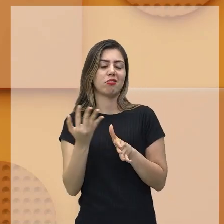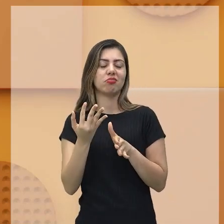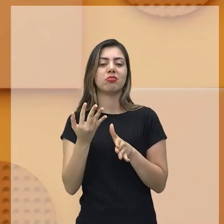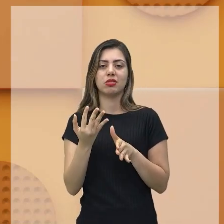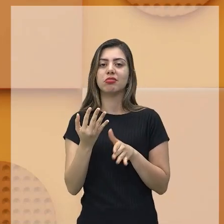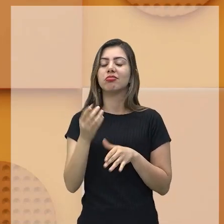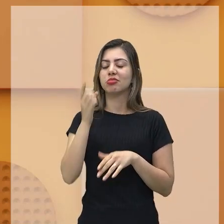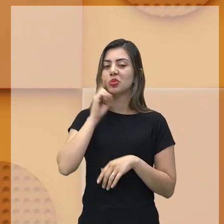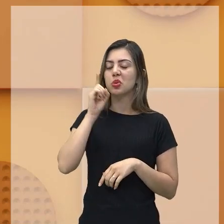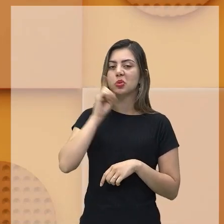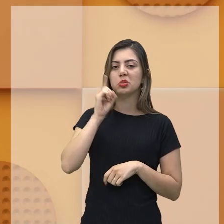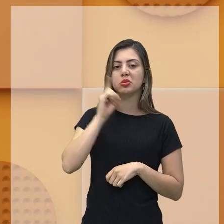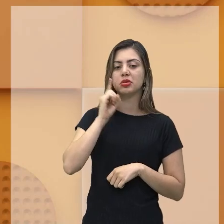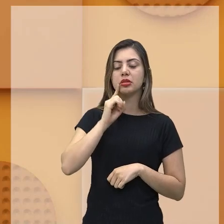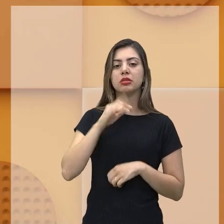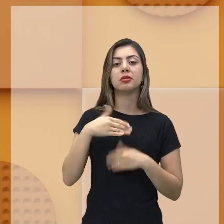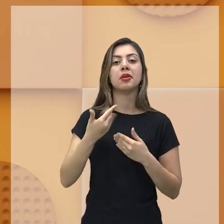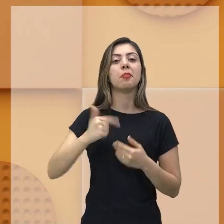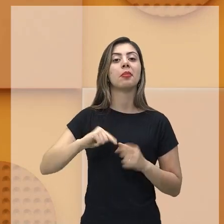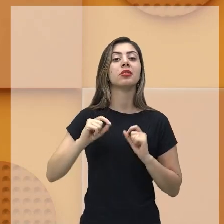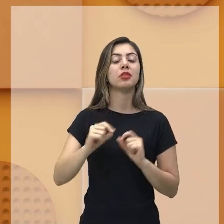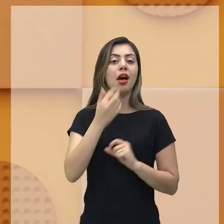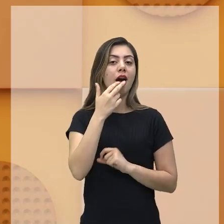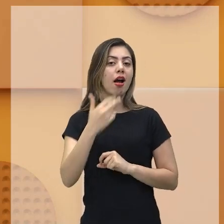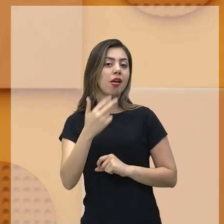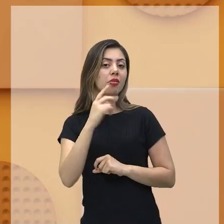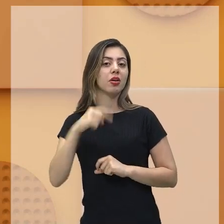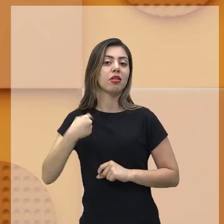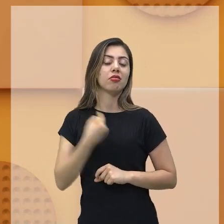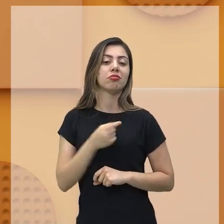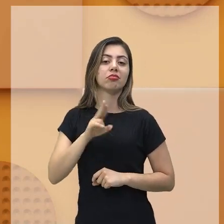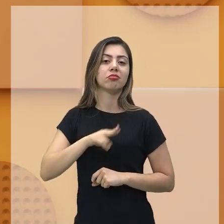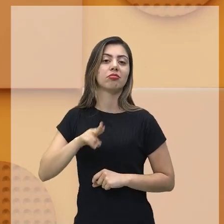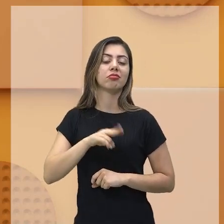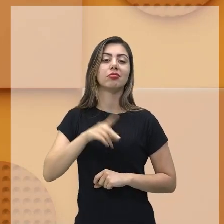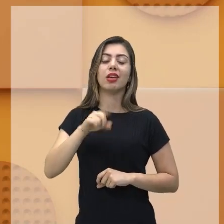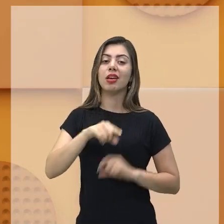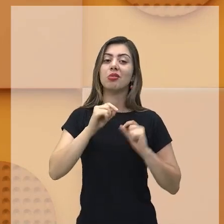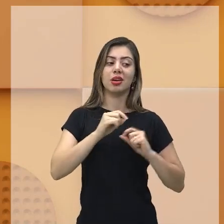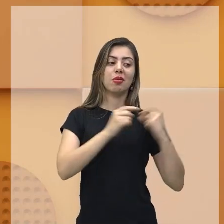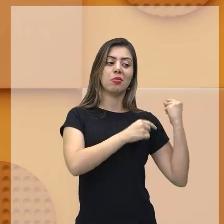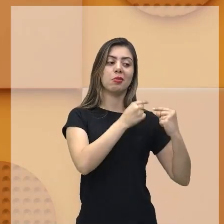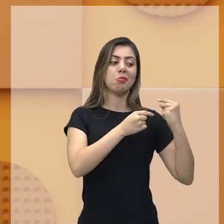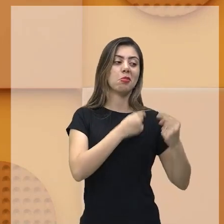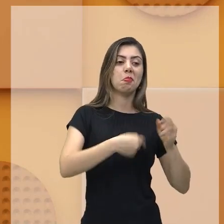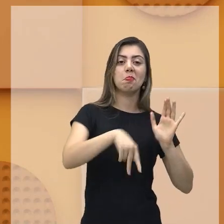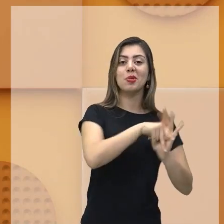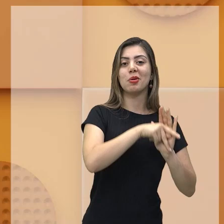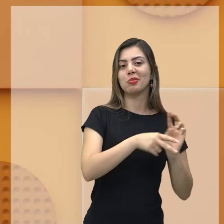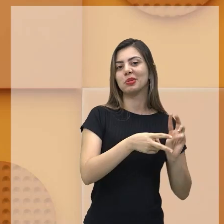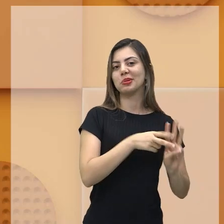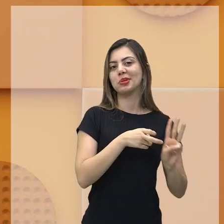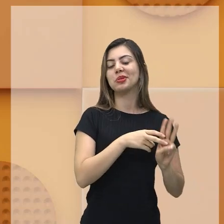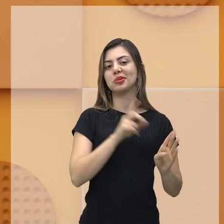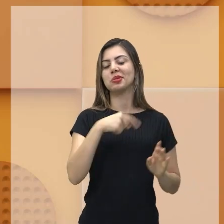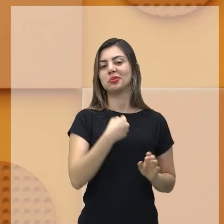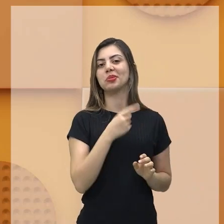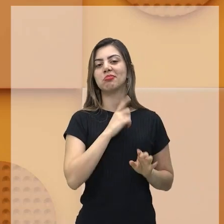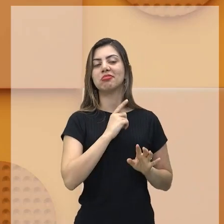de um banho por dia. O linguajar, a língua, gente, são heranças indígenas que a gente tem